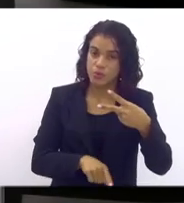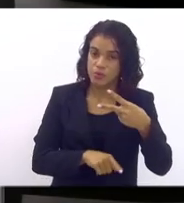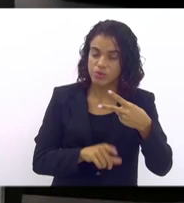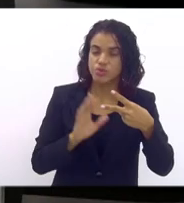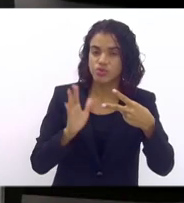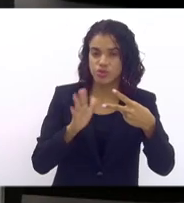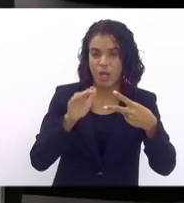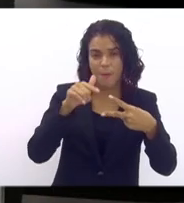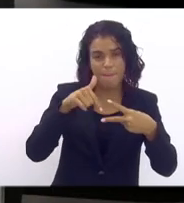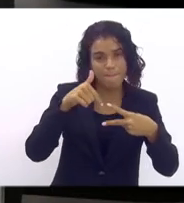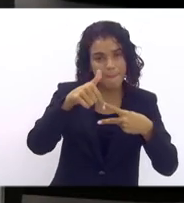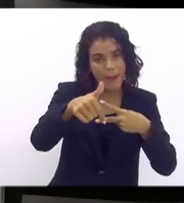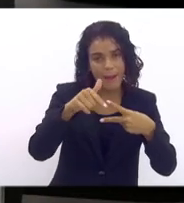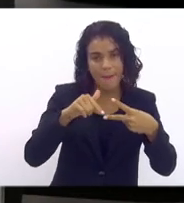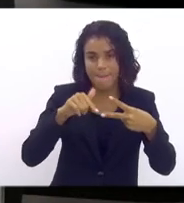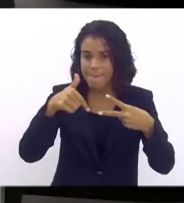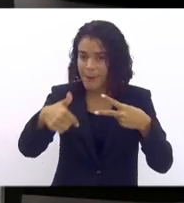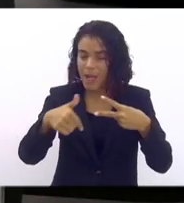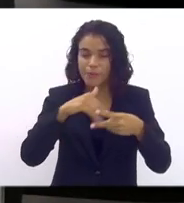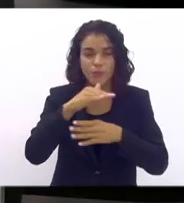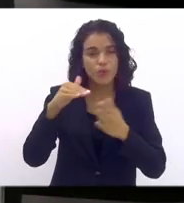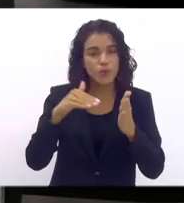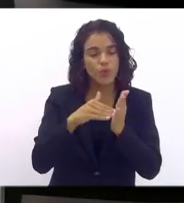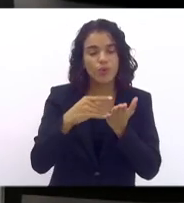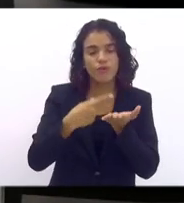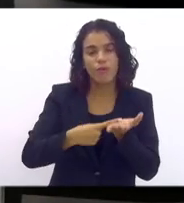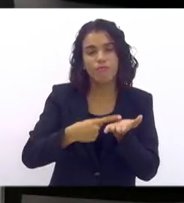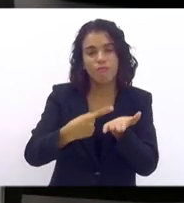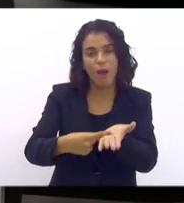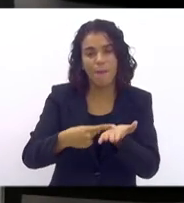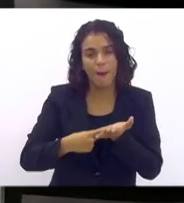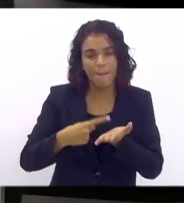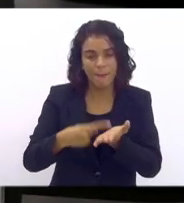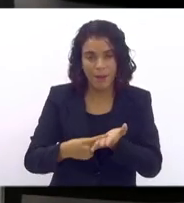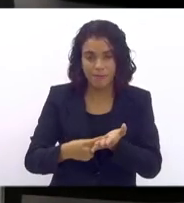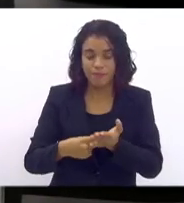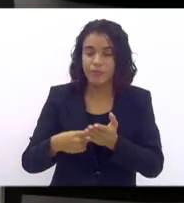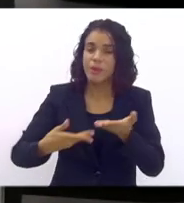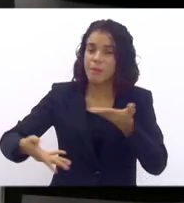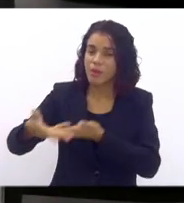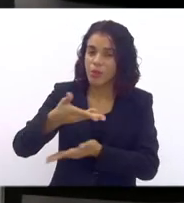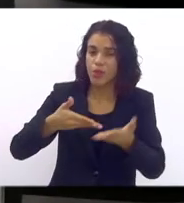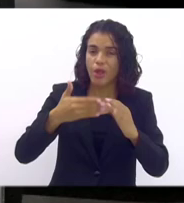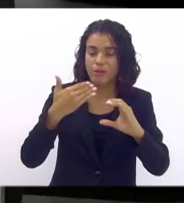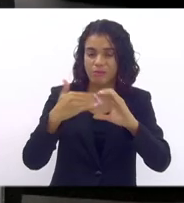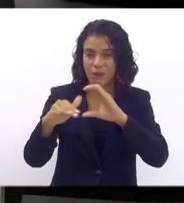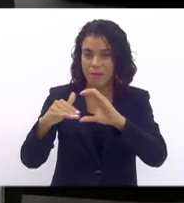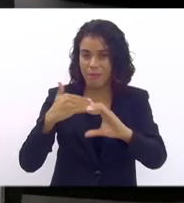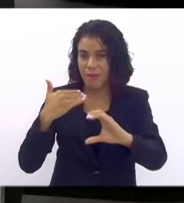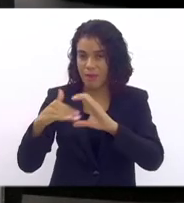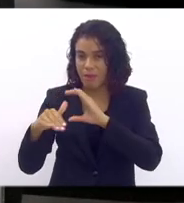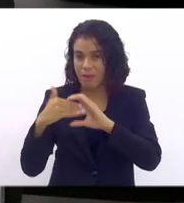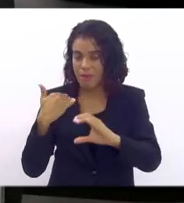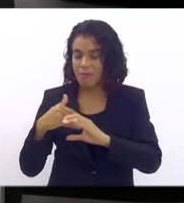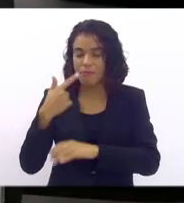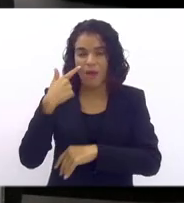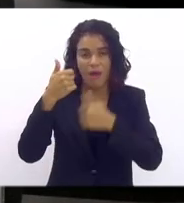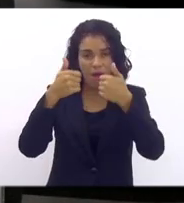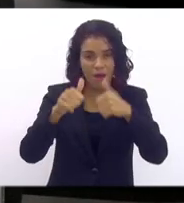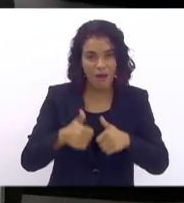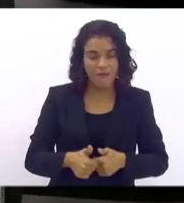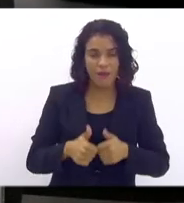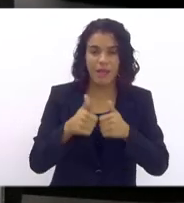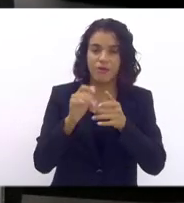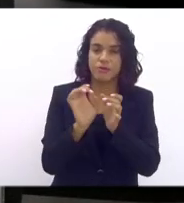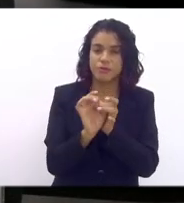executando o que tinha sido acordado trocas gmails para realmente emitir avaliar a necessidade de autorizações e também para ver se